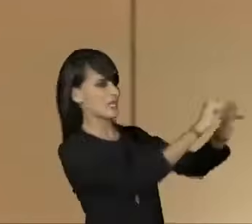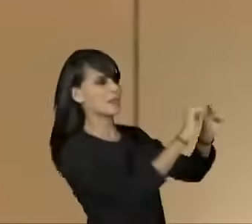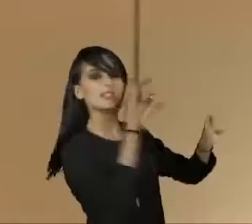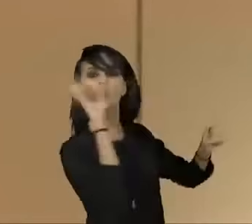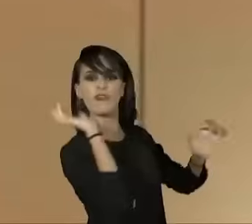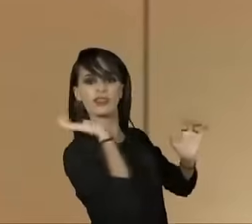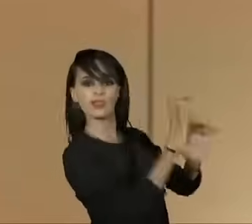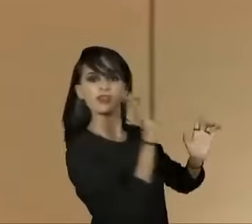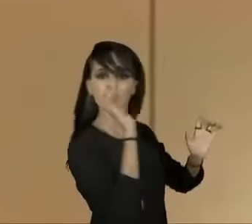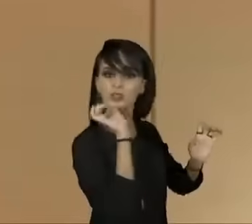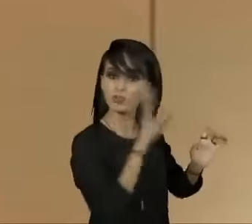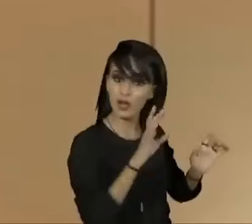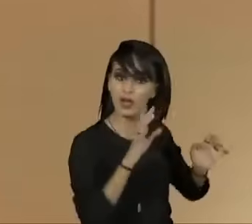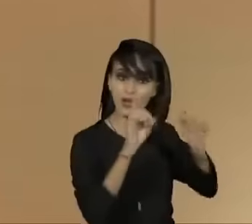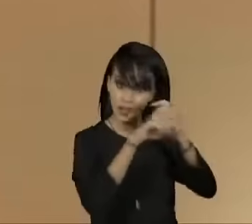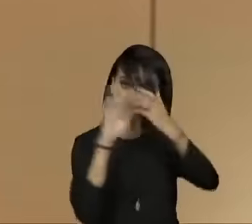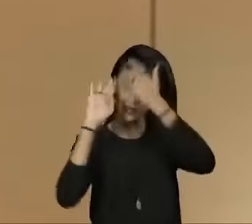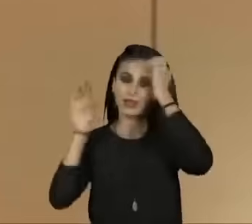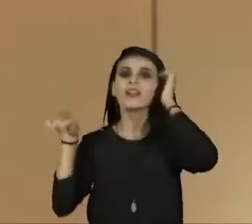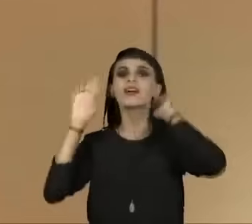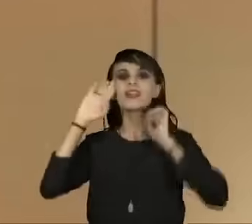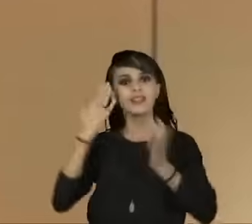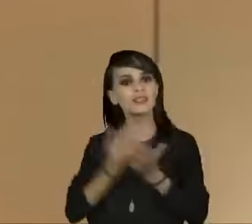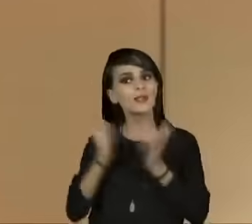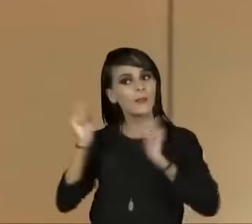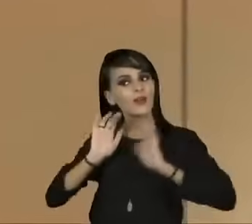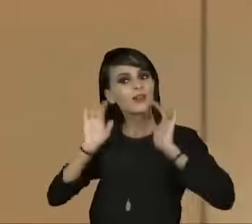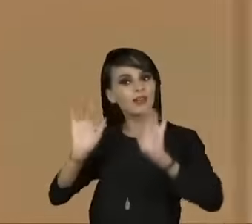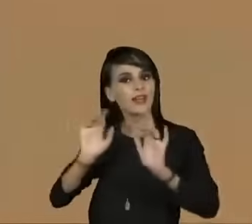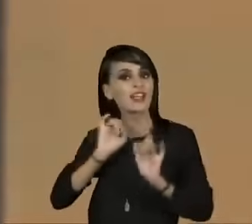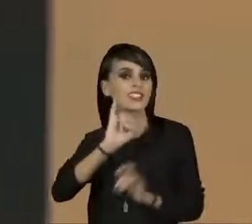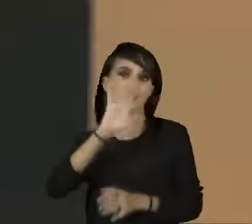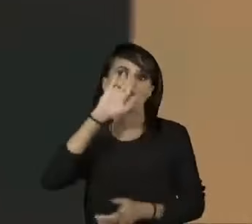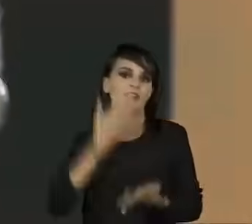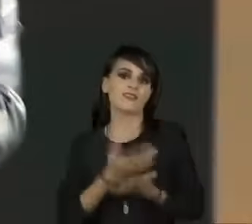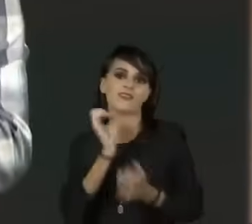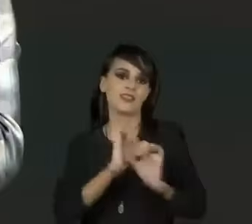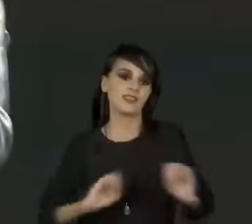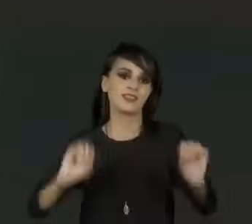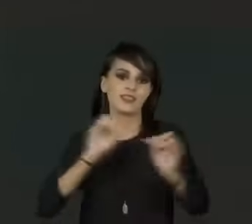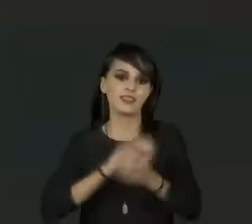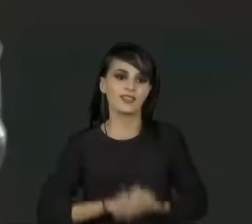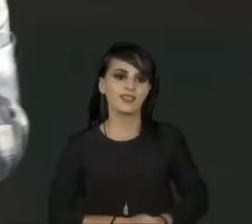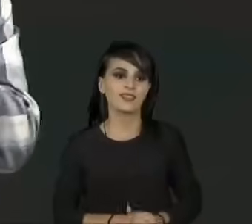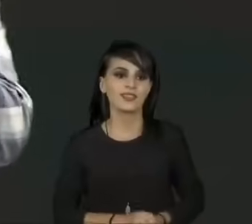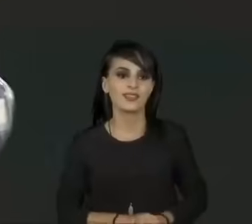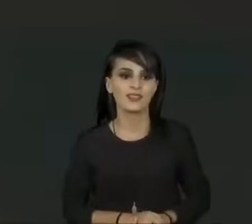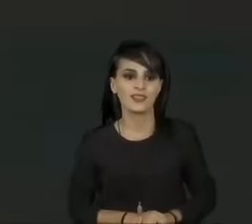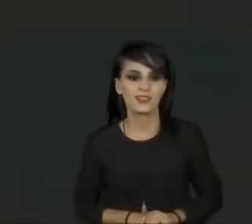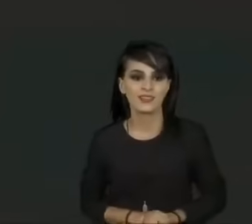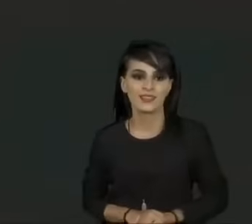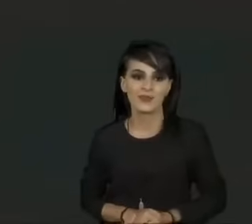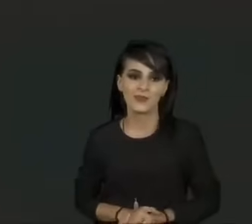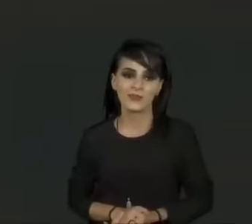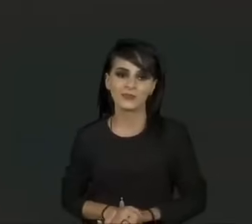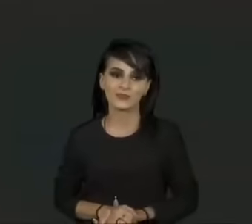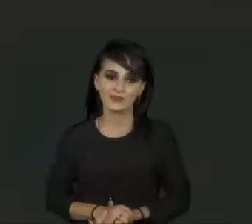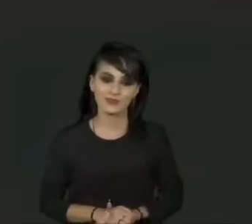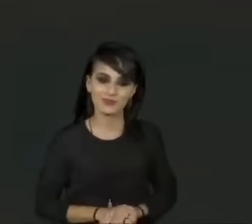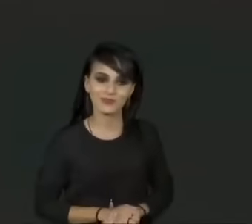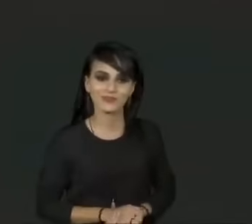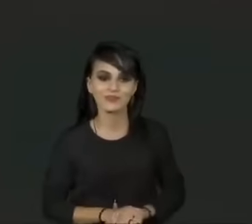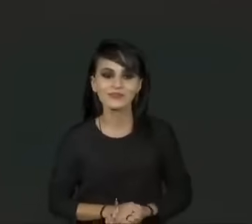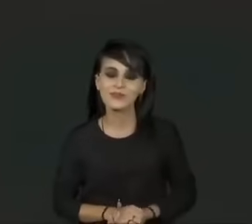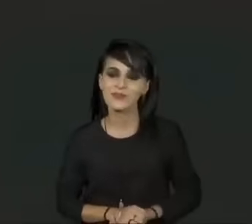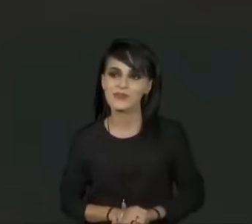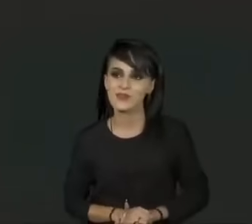tocar ela acredita que ela pode tocar Deus porque se ela não acreditasse que pudesse tocar Ela tava doente até hoje ou melhor